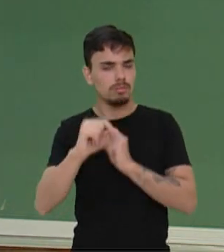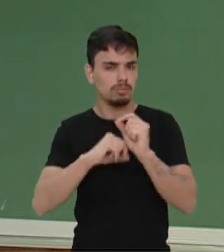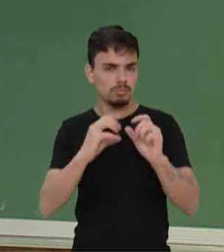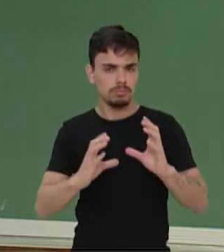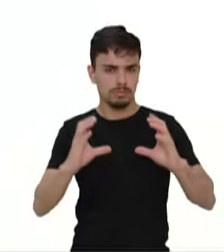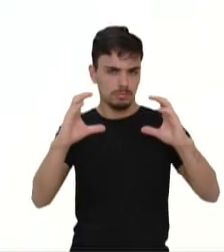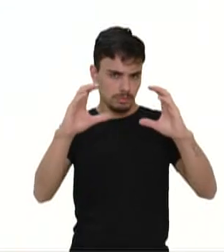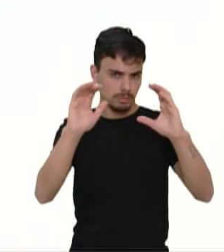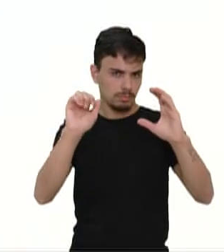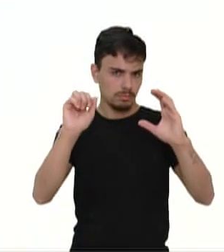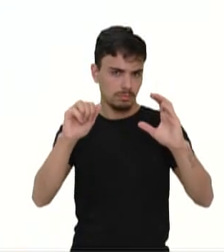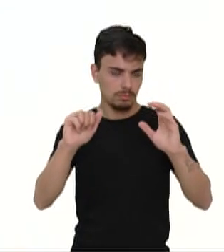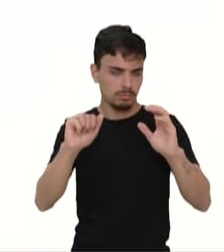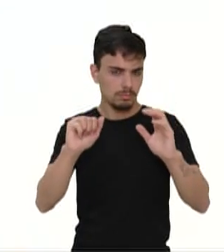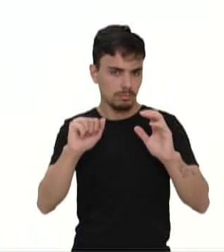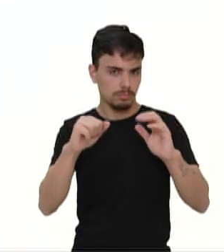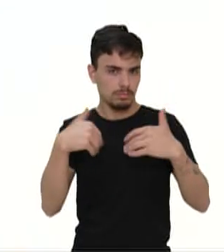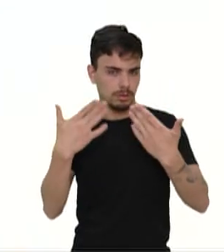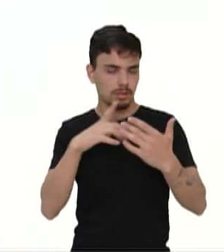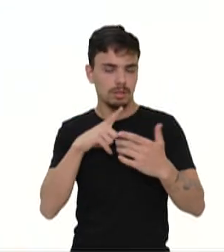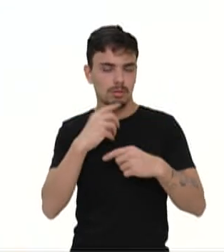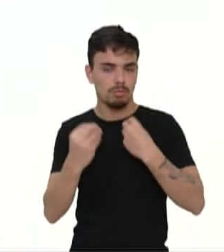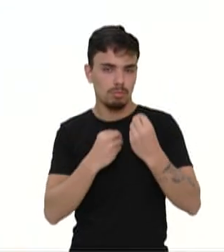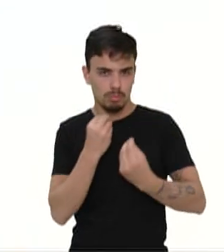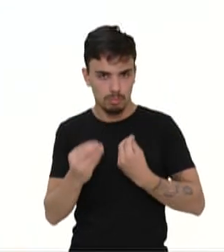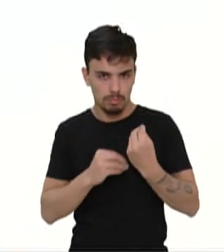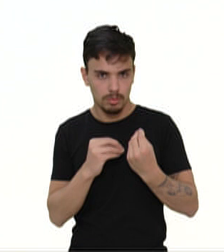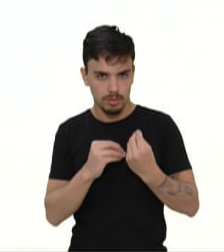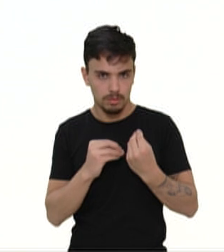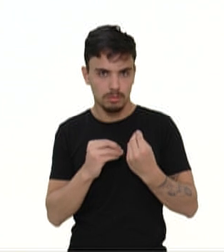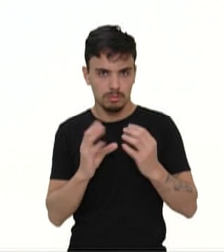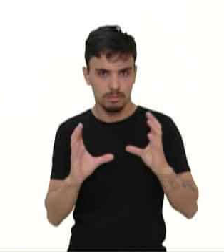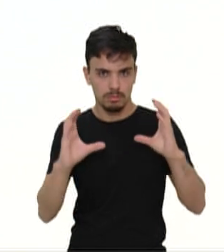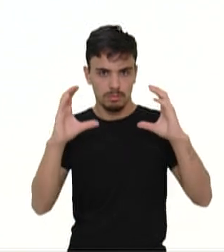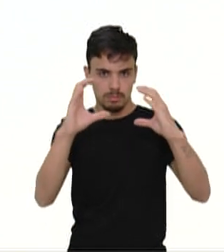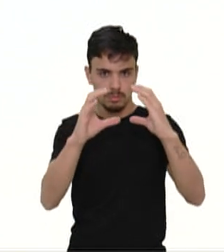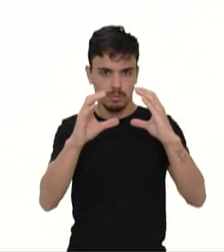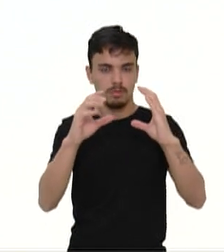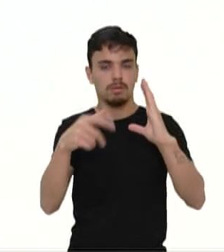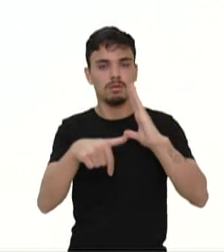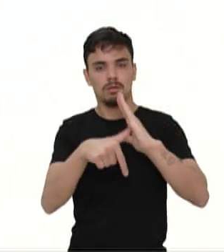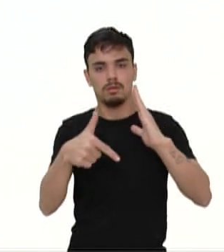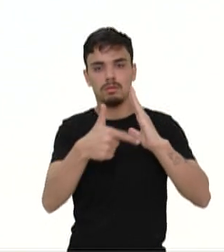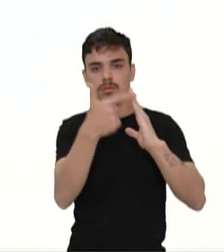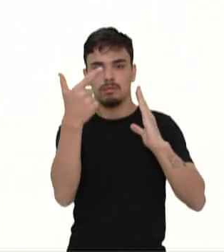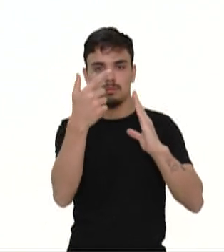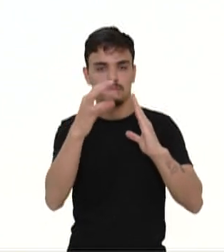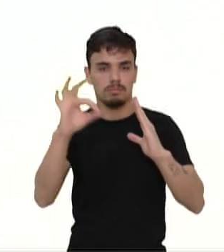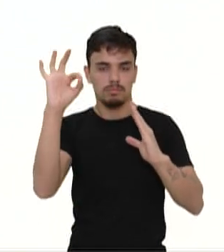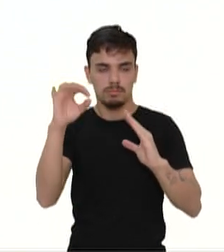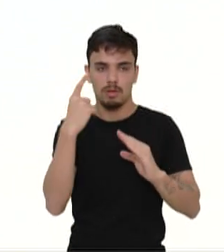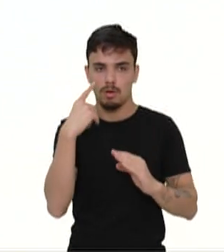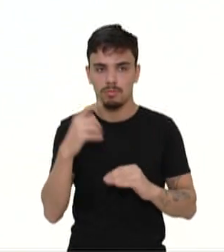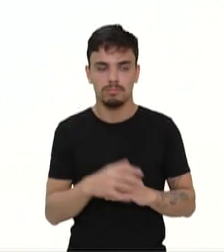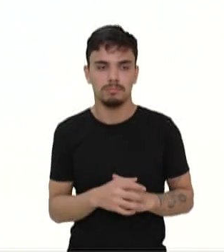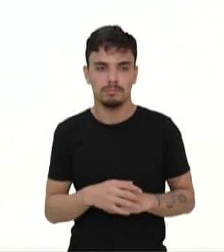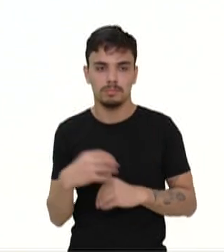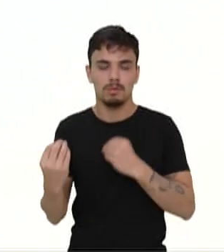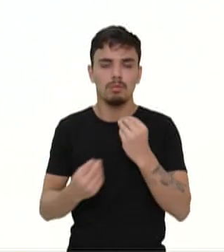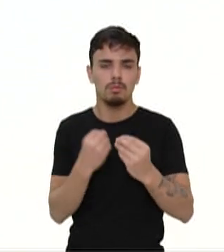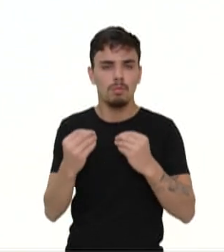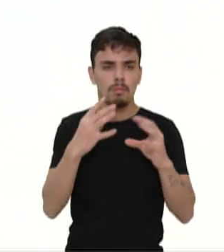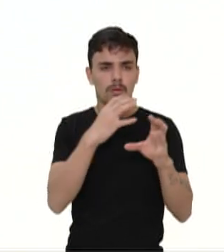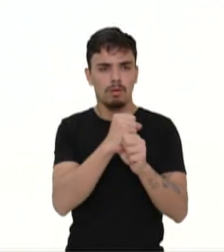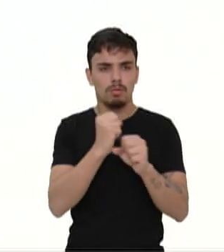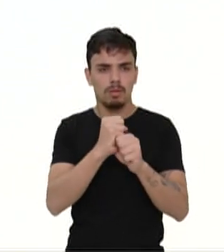então, né? A gente vai dar um jeitinho de ir para uma função quadrática. Como calcula a área do retângulo? Bom, como eu disse para